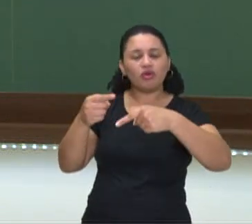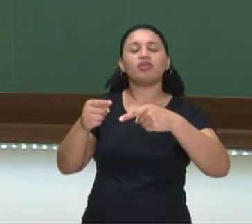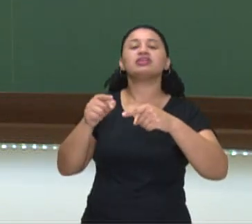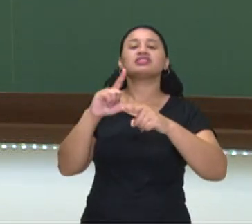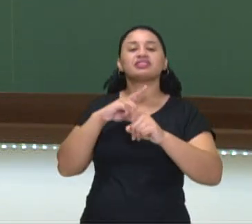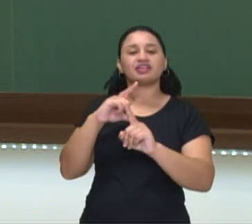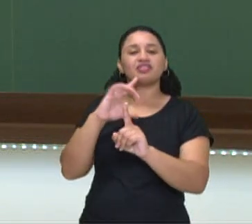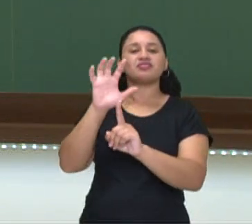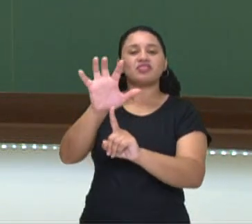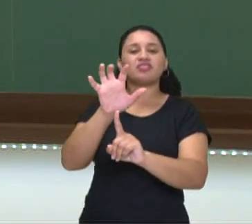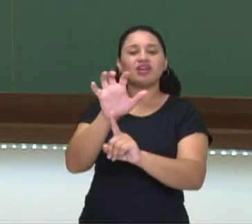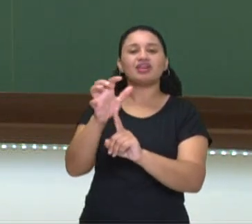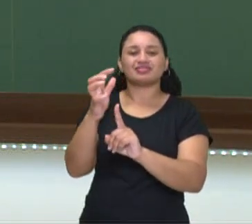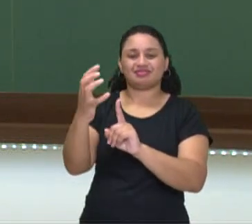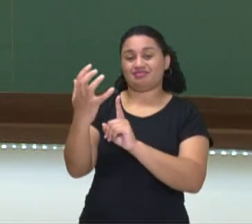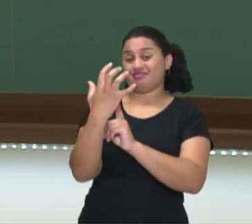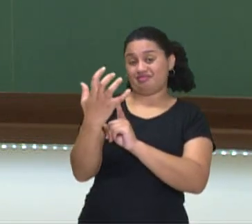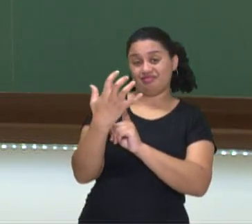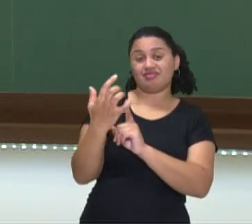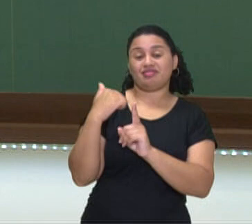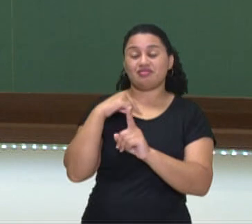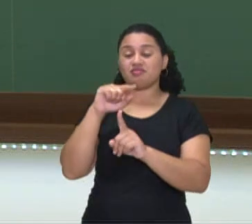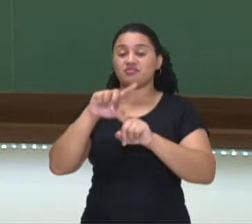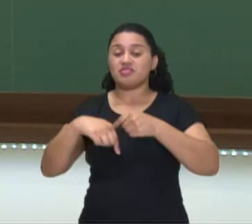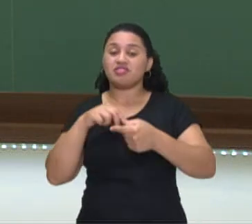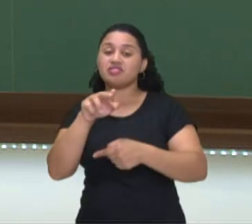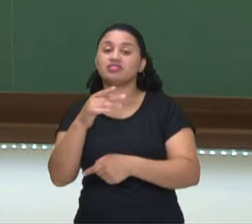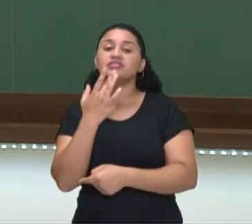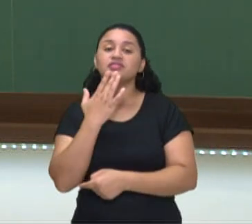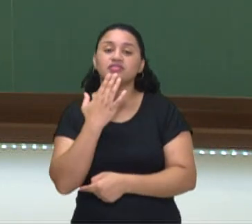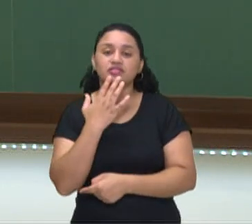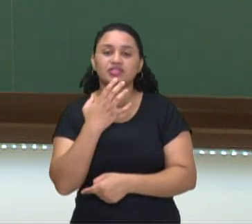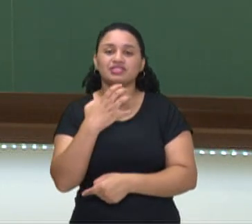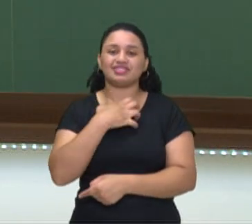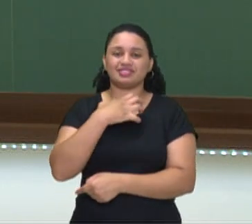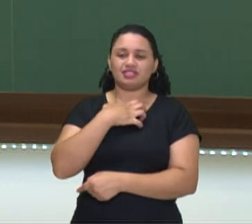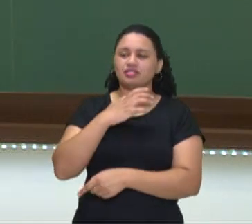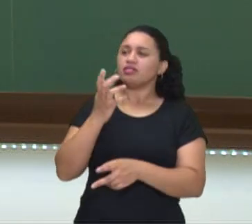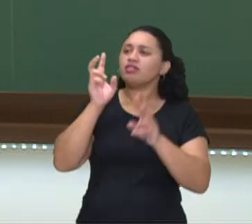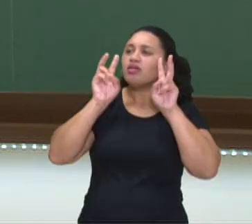né, perceber e vai ter a sua sensação também